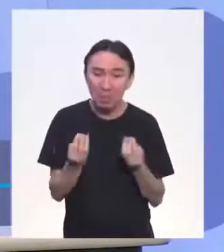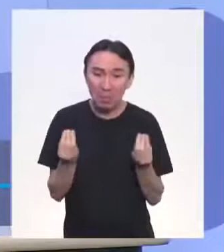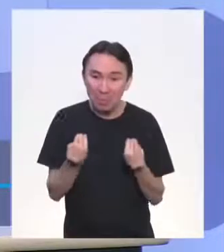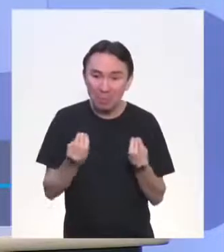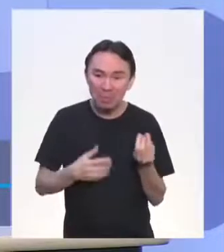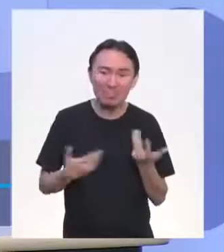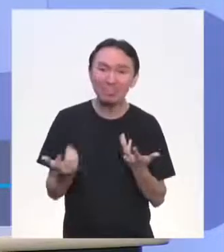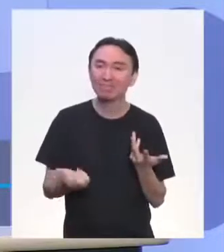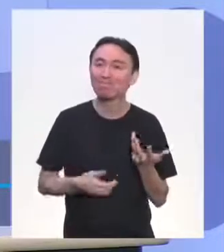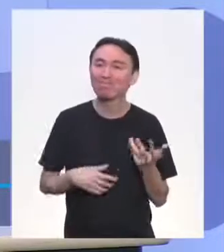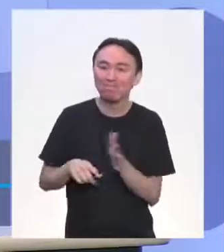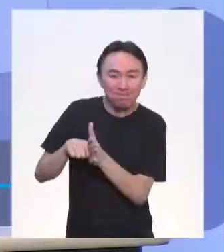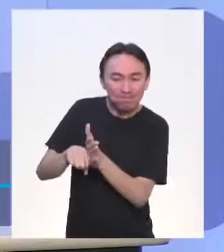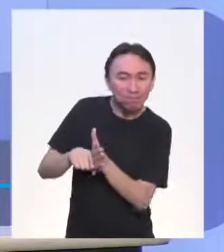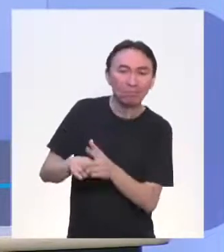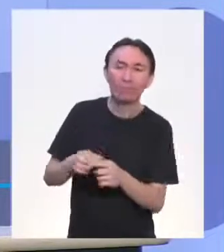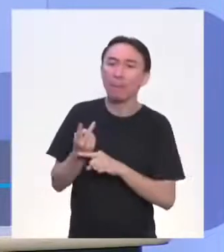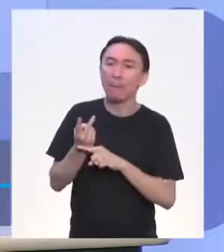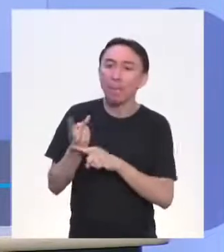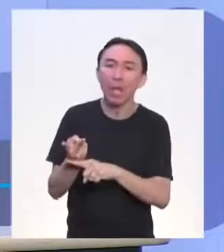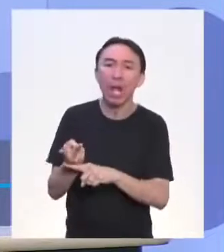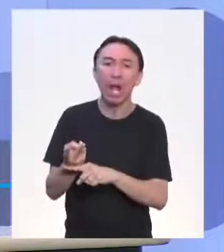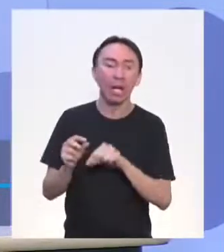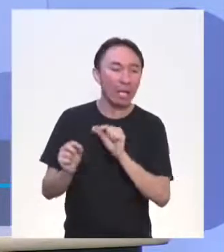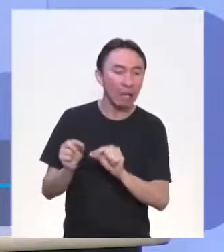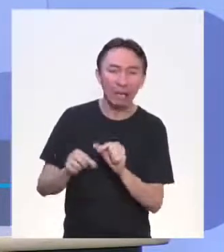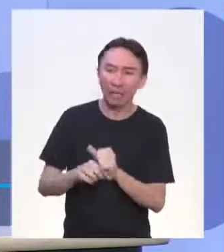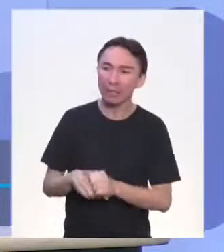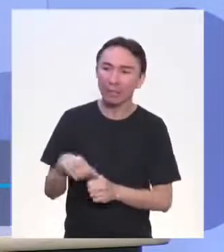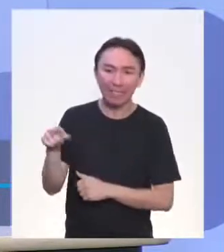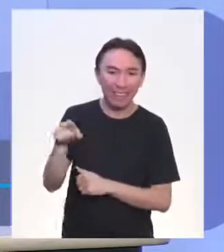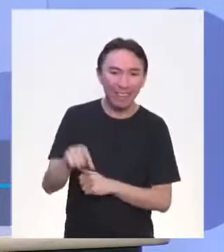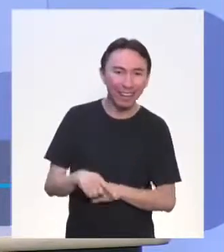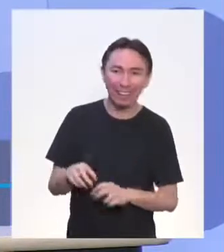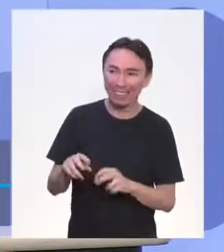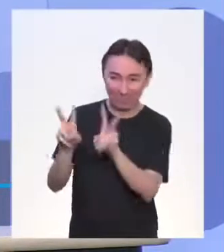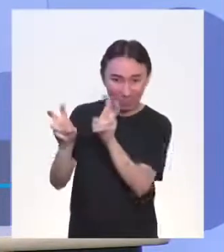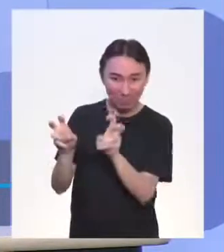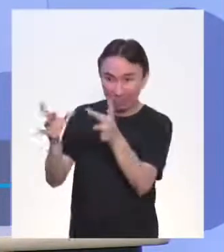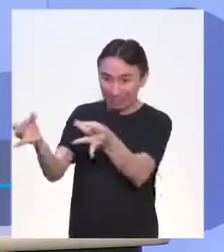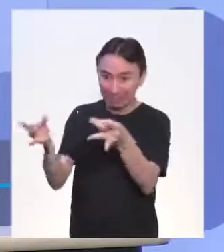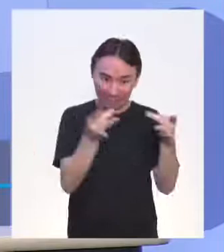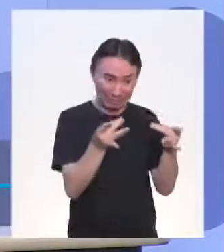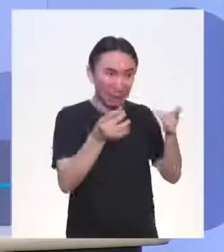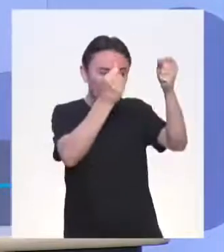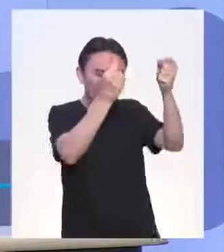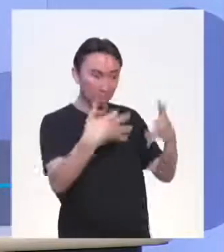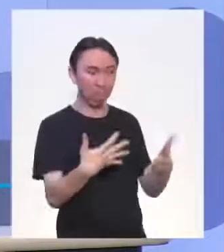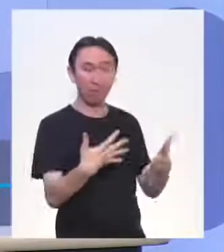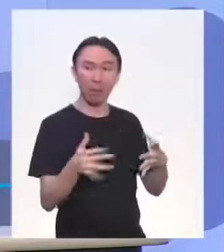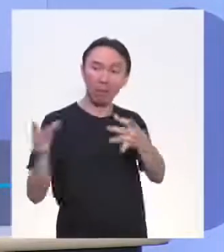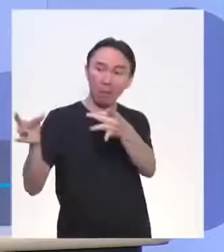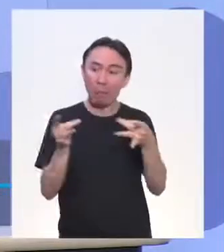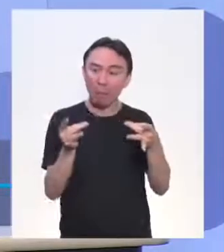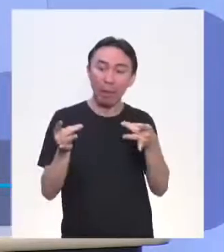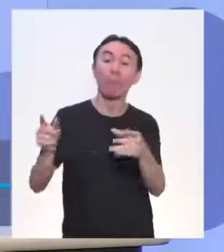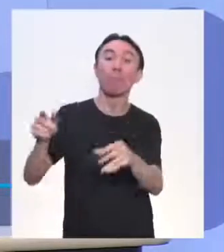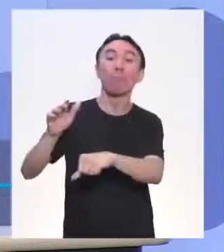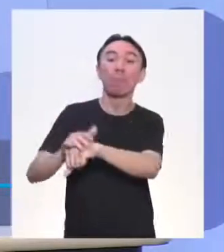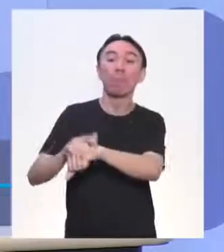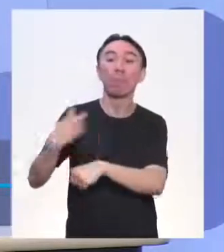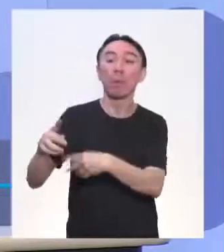Né? Quem eu estou citando para sustentar a minha opinião? Então, legal ir